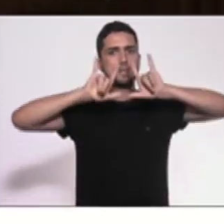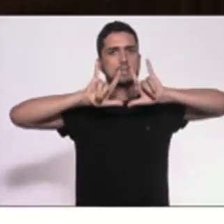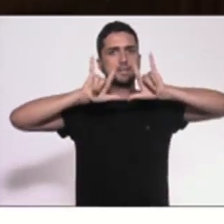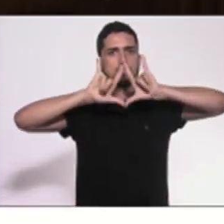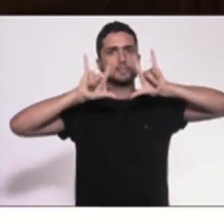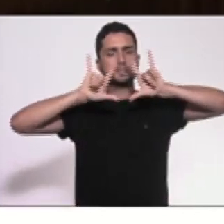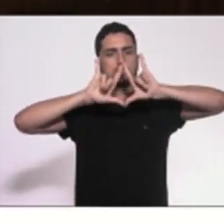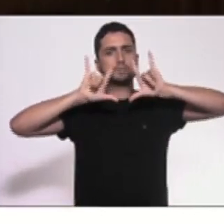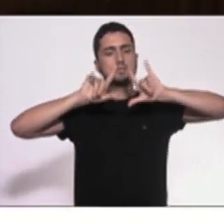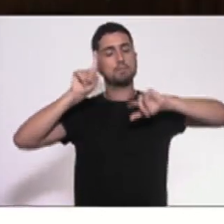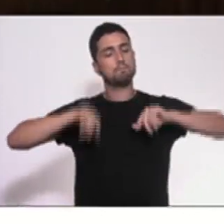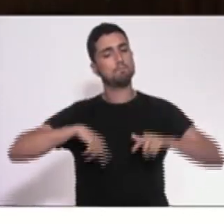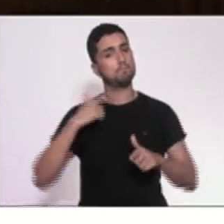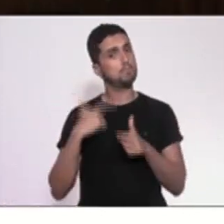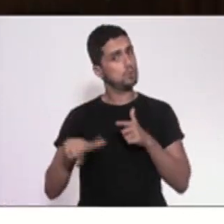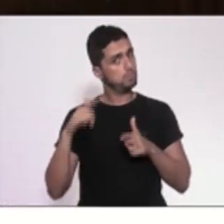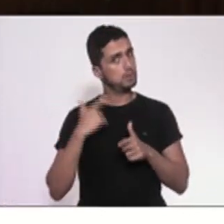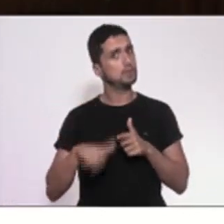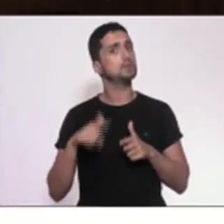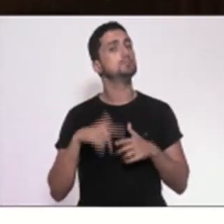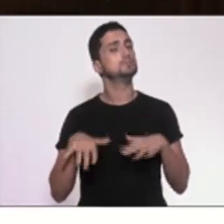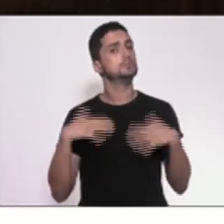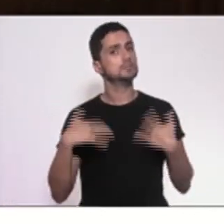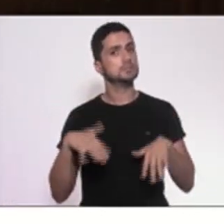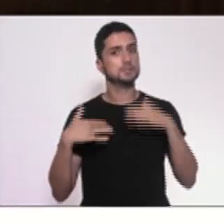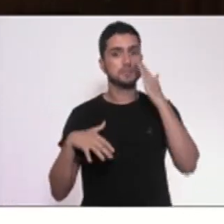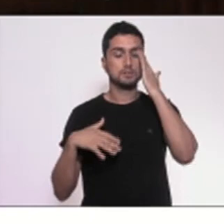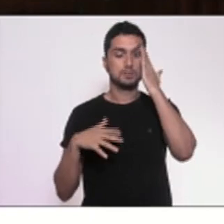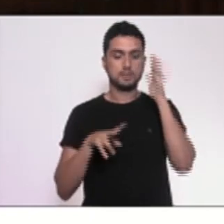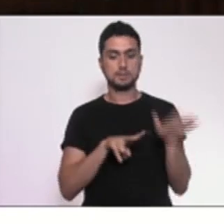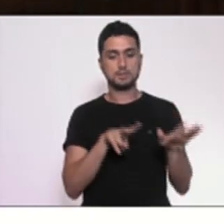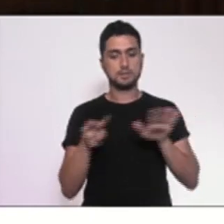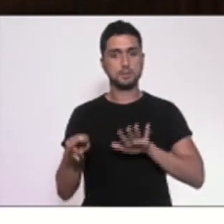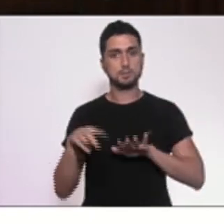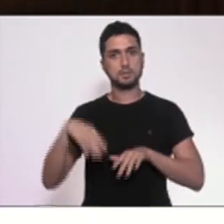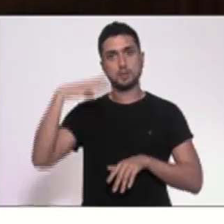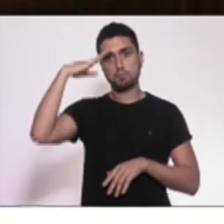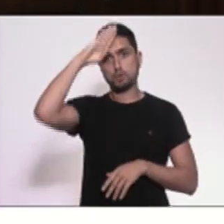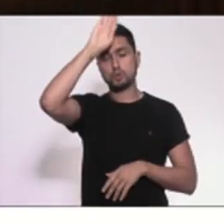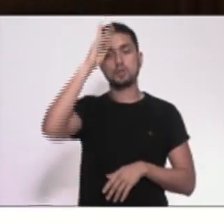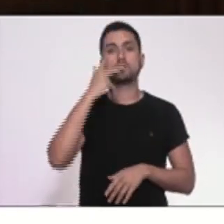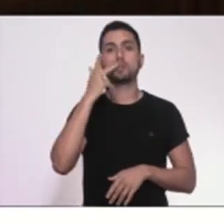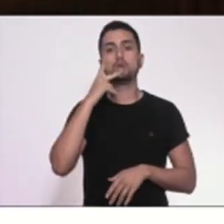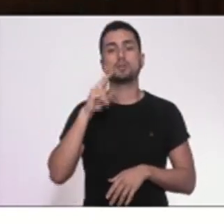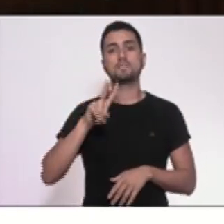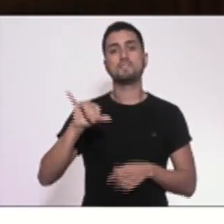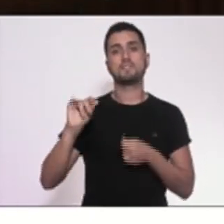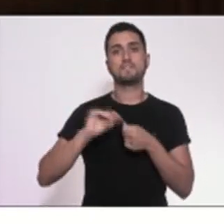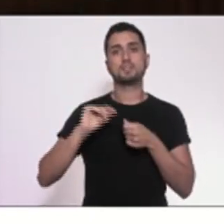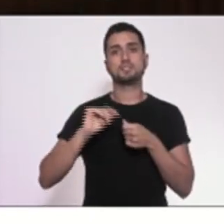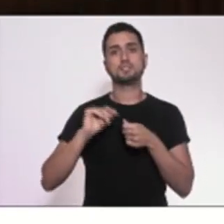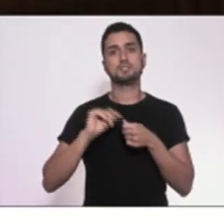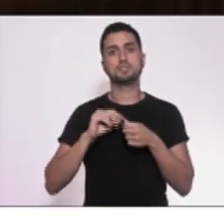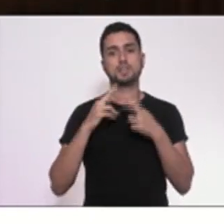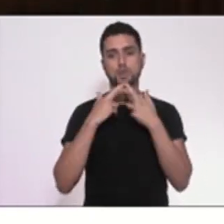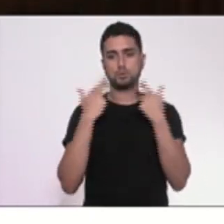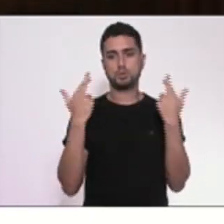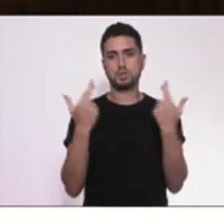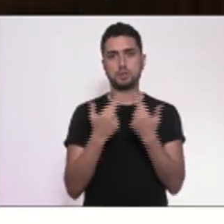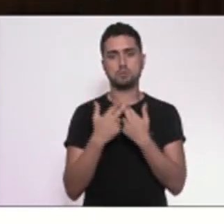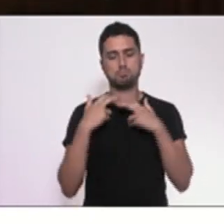controlado. Essa semana, o deputado Jair Bolsonaro deu uma declaração de que vai fazer um indulto presidencial